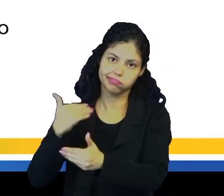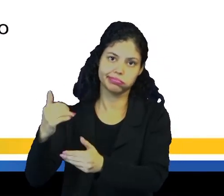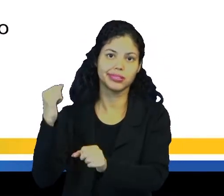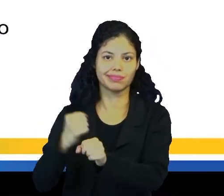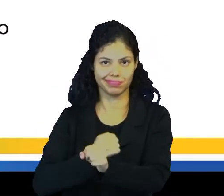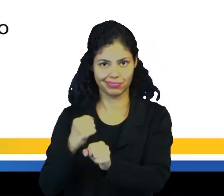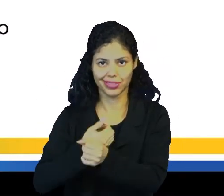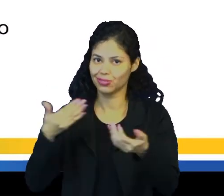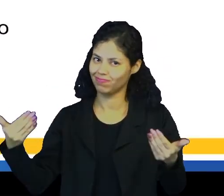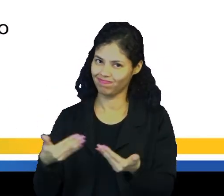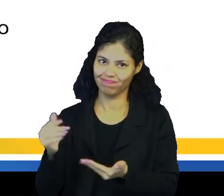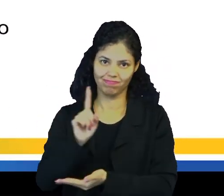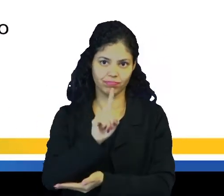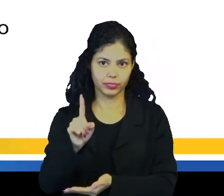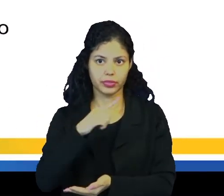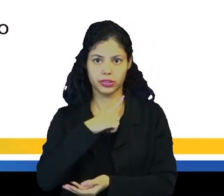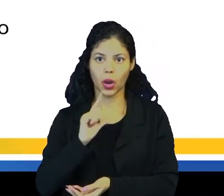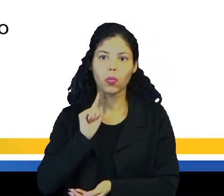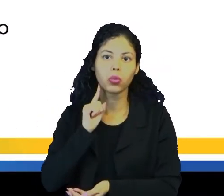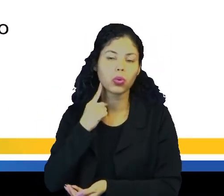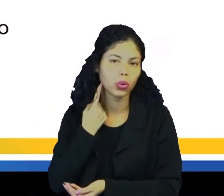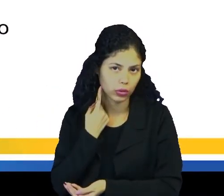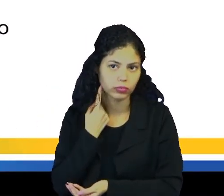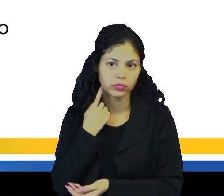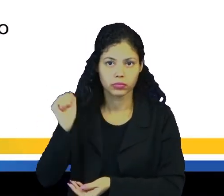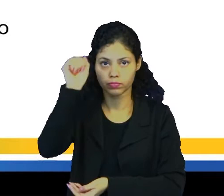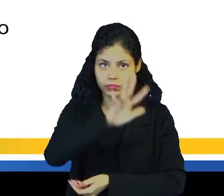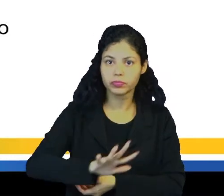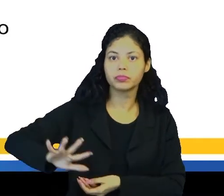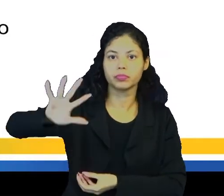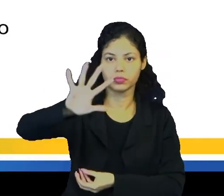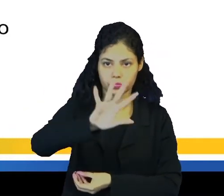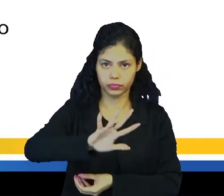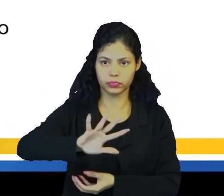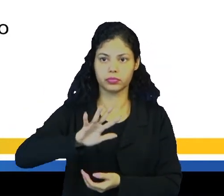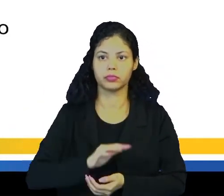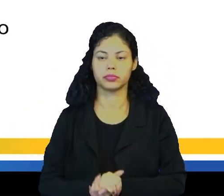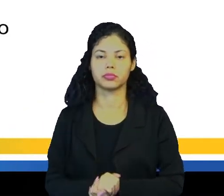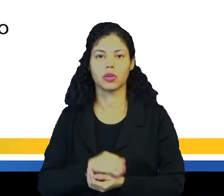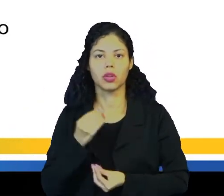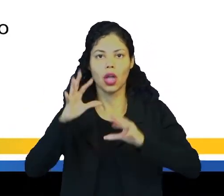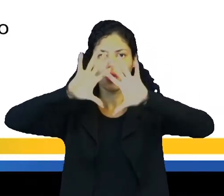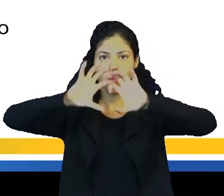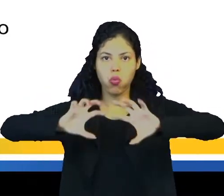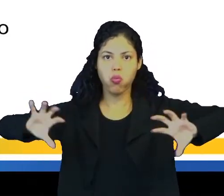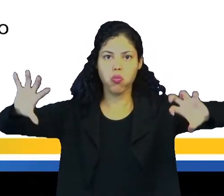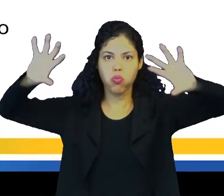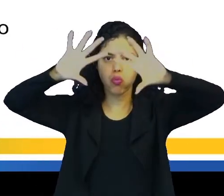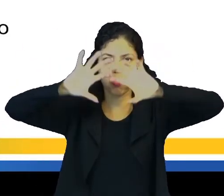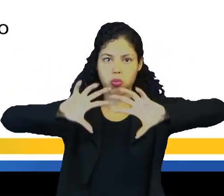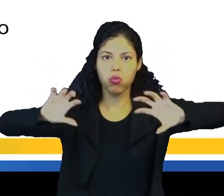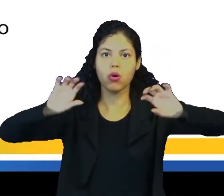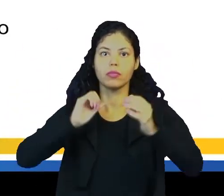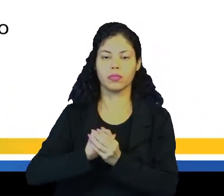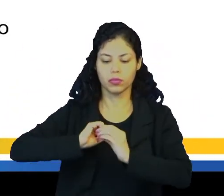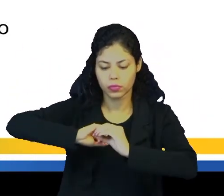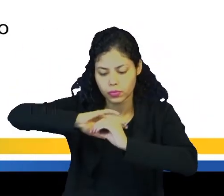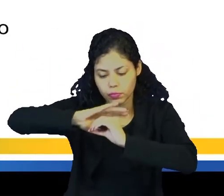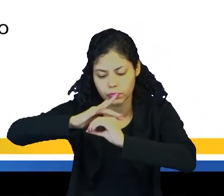anos e não é de hoje. Nós temos a poluição em forma geral, né? A poluição tanto gasosa, a poluição